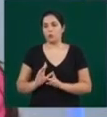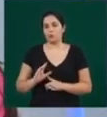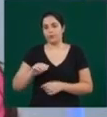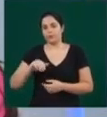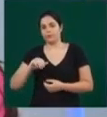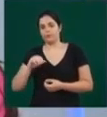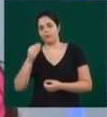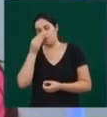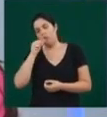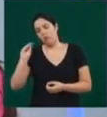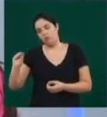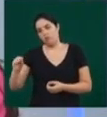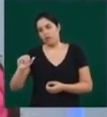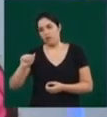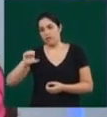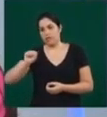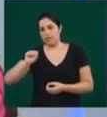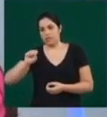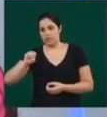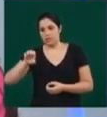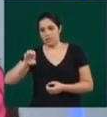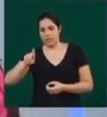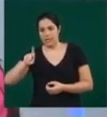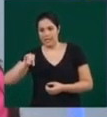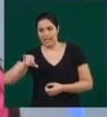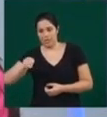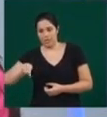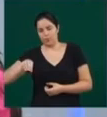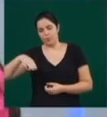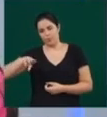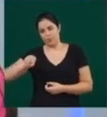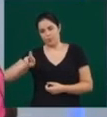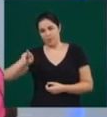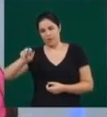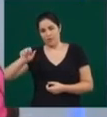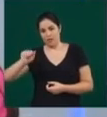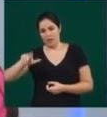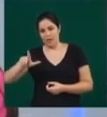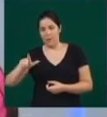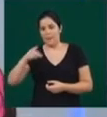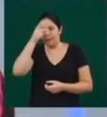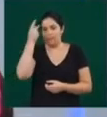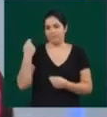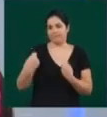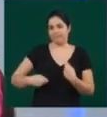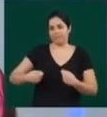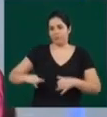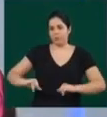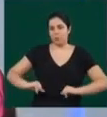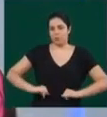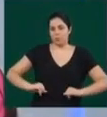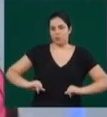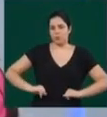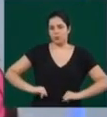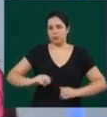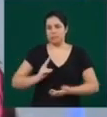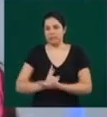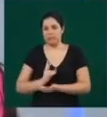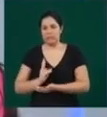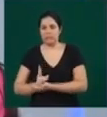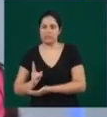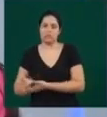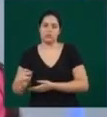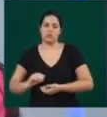porque ele precisa realmente ser uma situação, a pessoa tem que sofrer aquilo de uma forma mais habitual. Né?